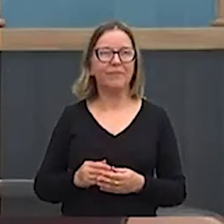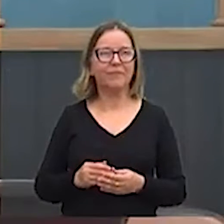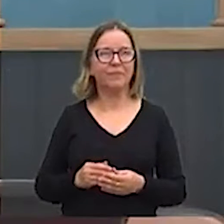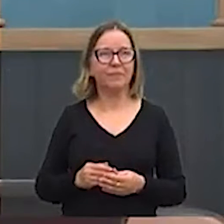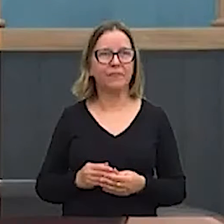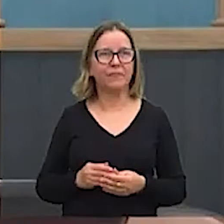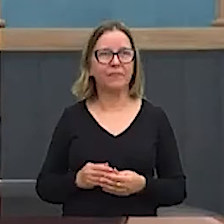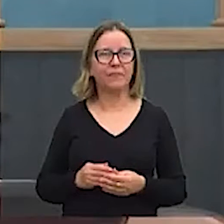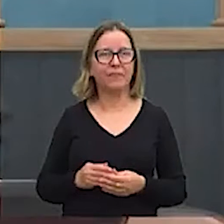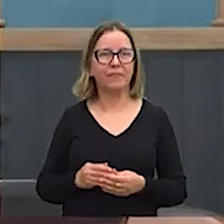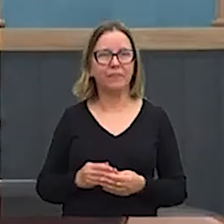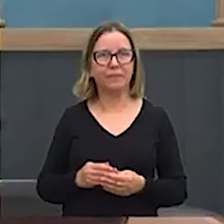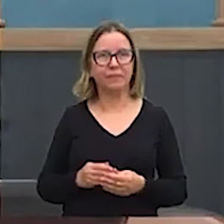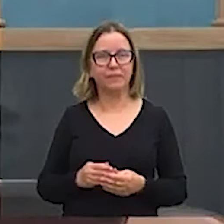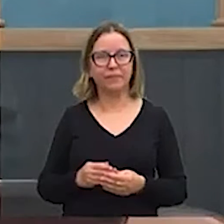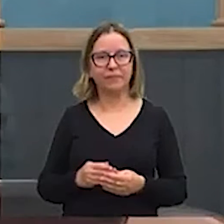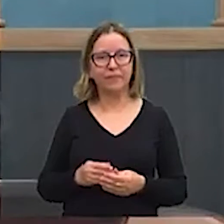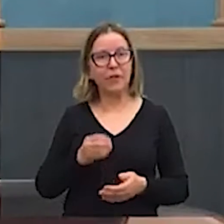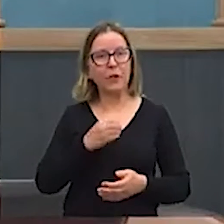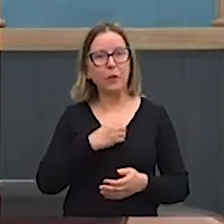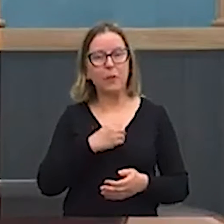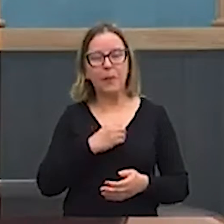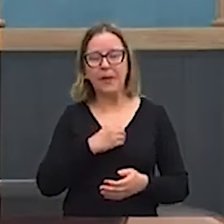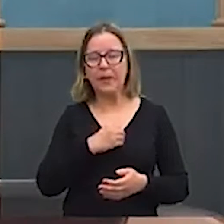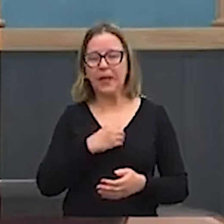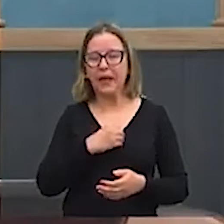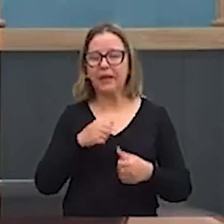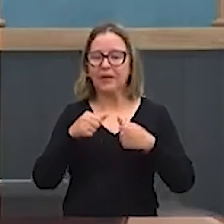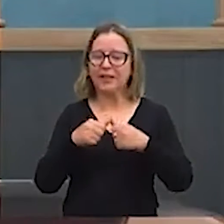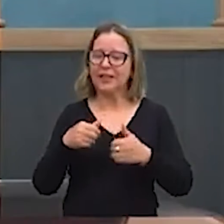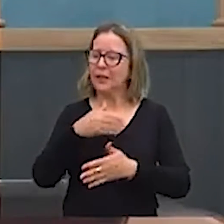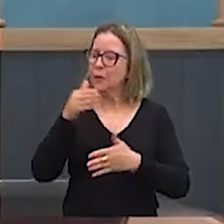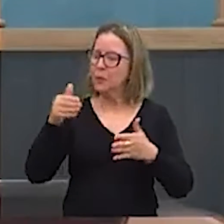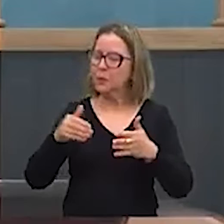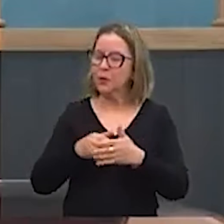No pecado, é todos, sem exceção.